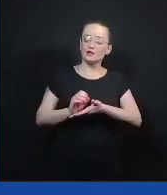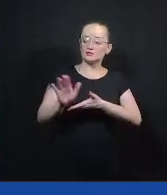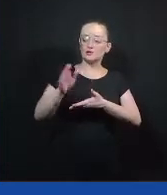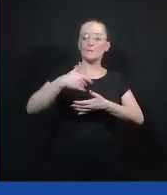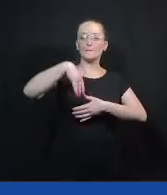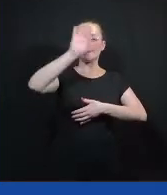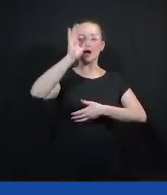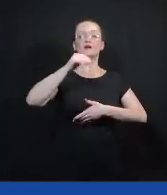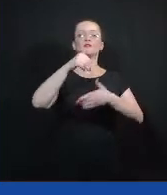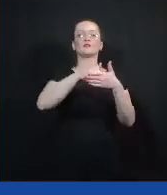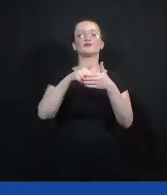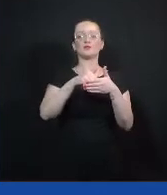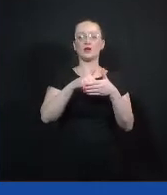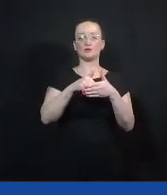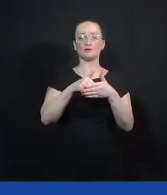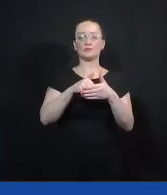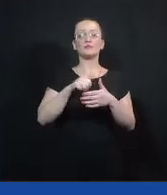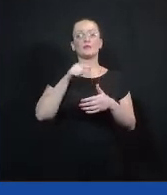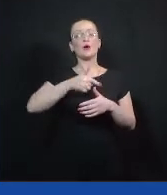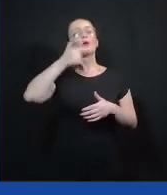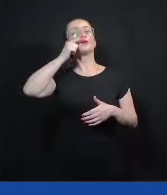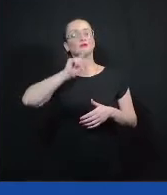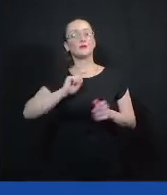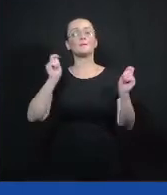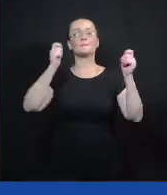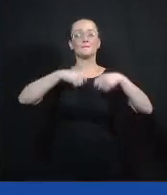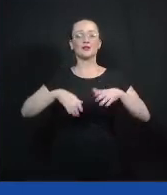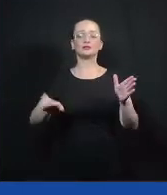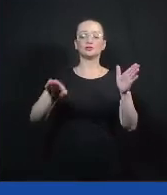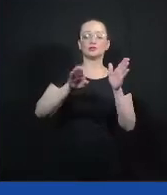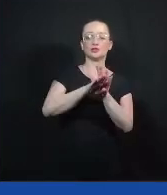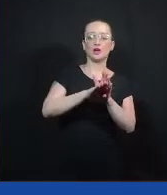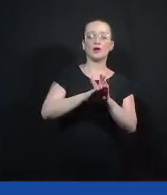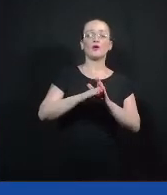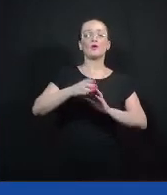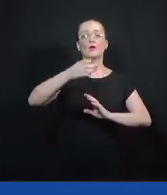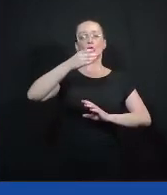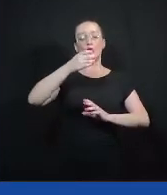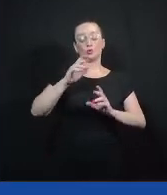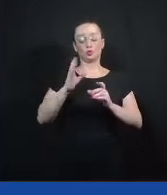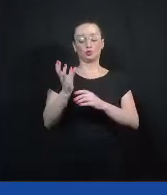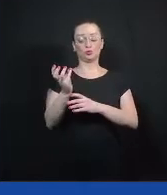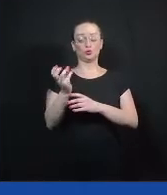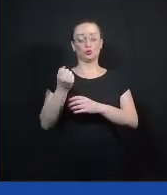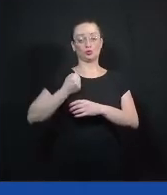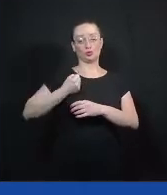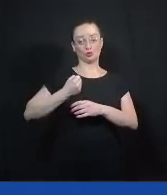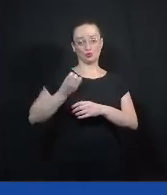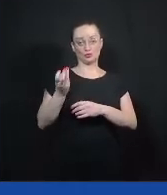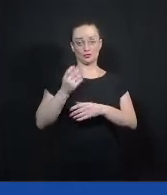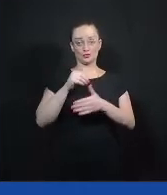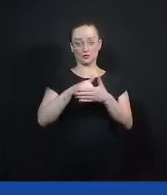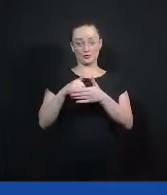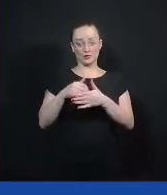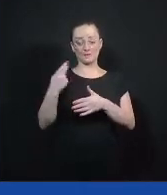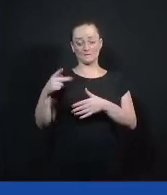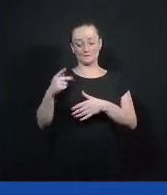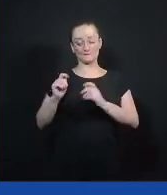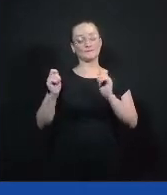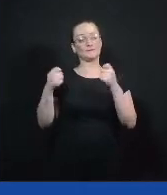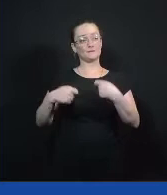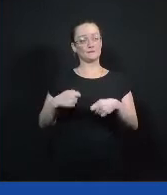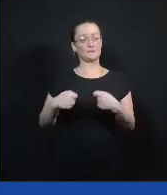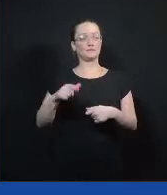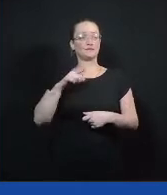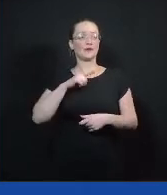número possível de candidatos para serem capazes de alcançar o quociente eleitoral, que é um número mínimo de votos que o partido precisa alcançar